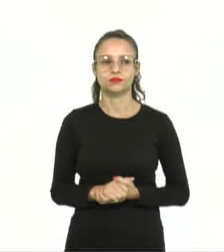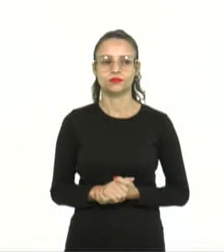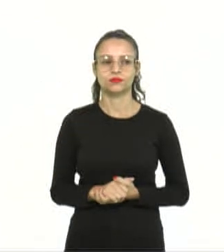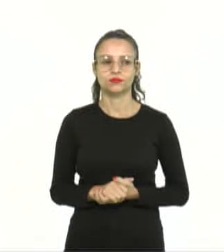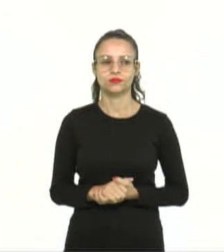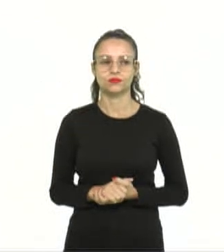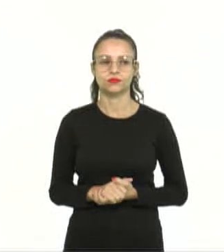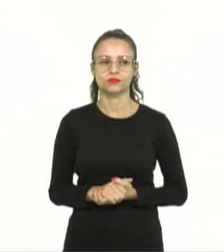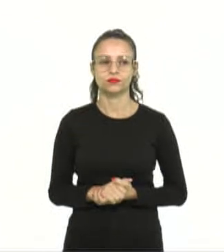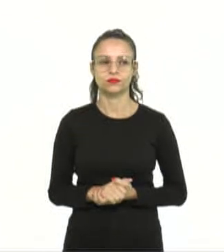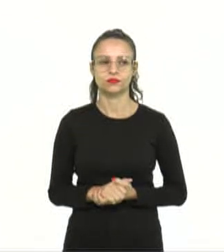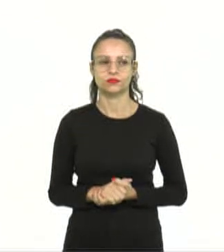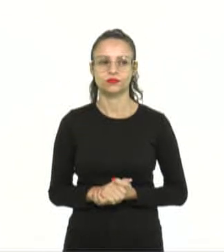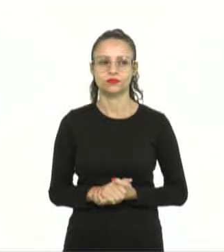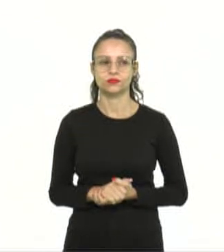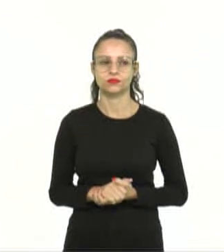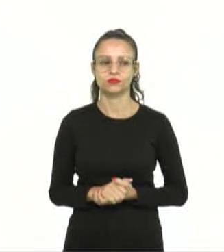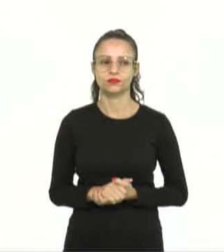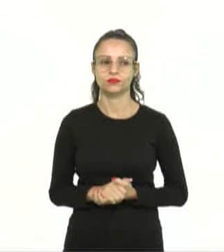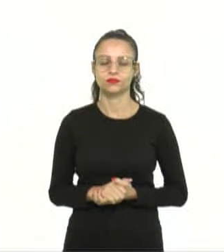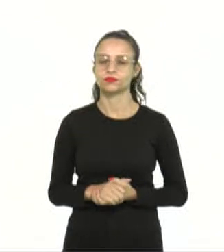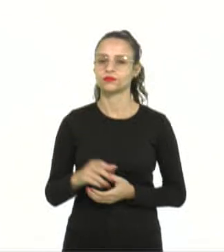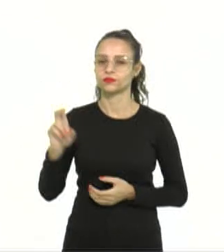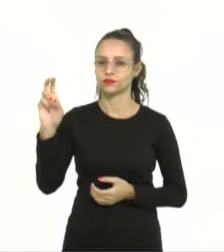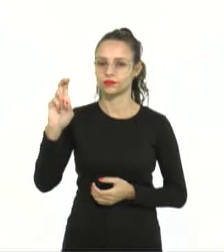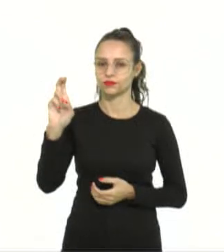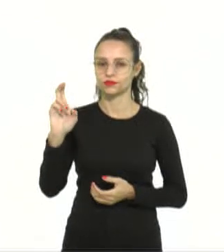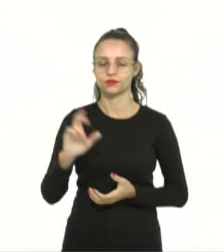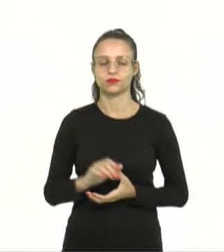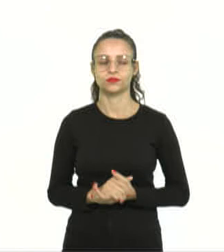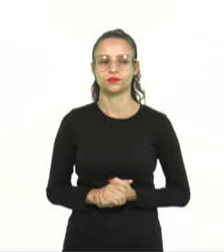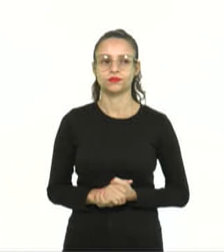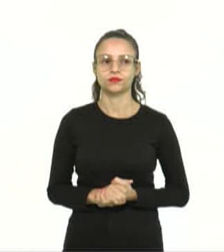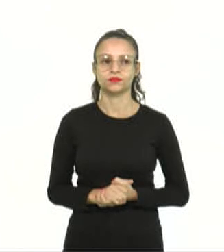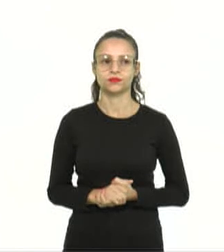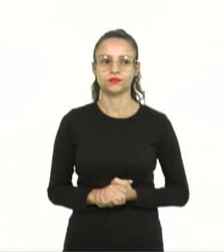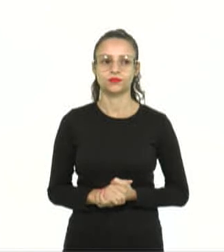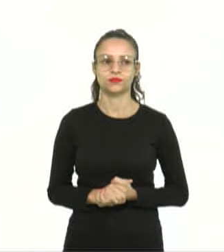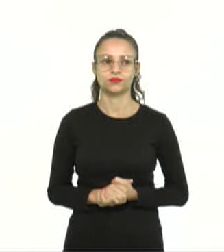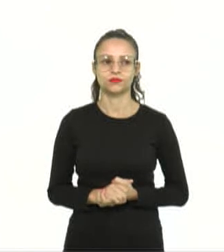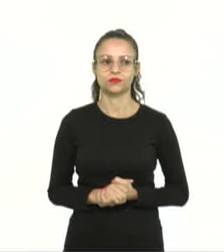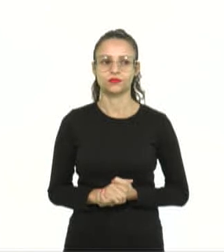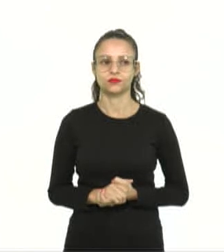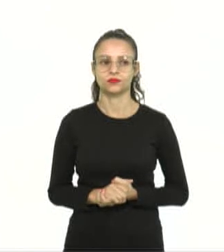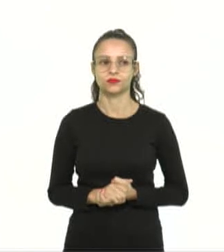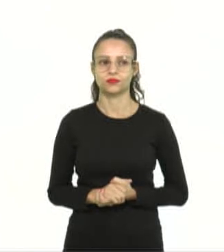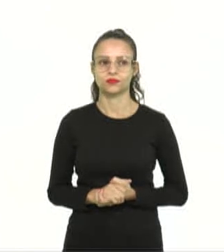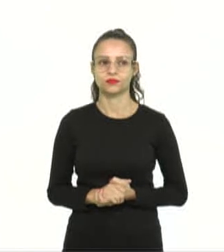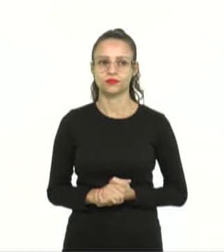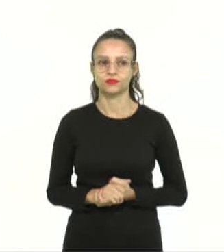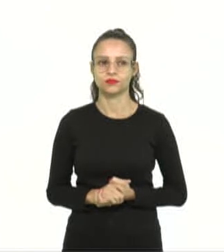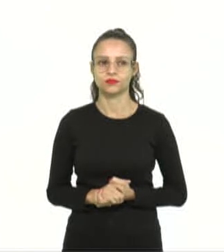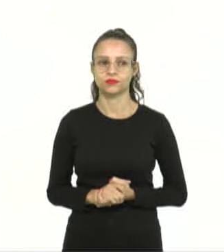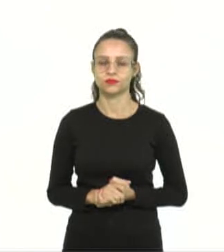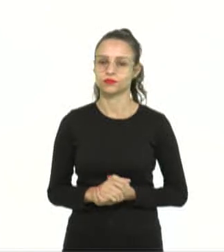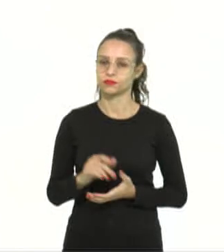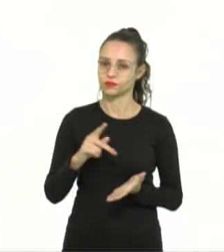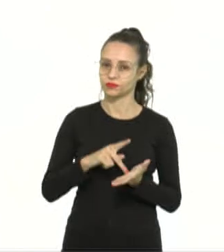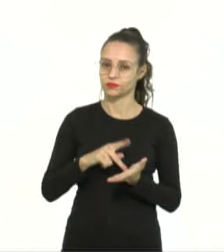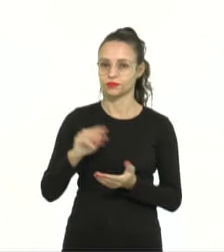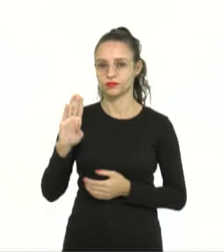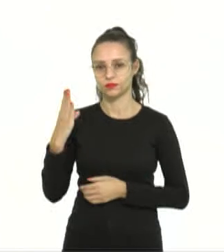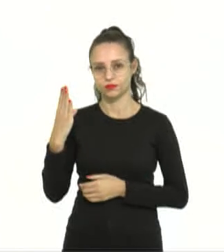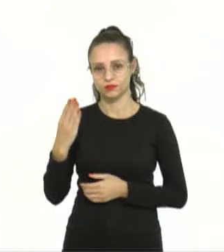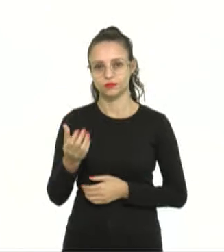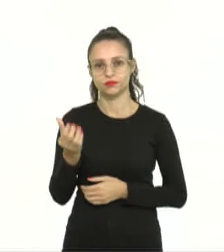tomates en la plaza del pueblo. Los tomates son sabrosos y buenos para consumo. ¿Eso es verdadero o falso?